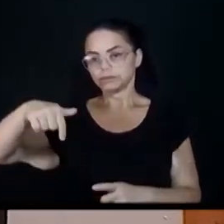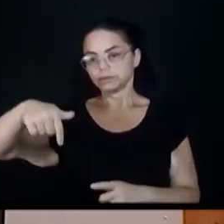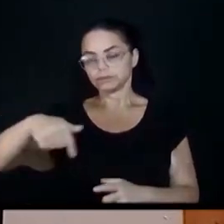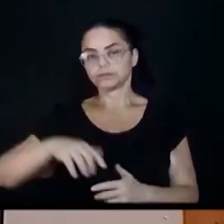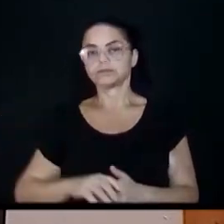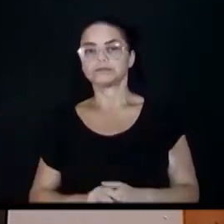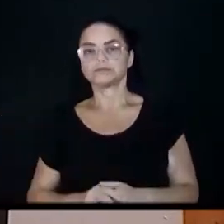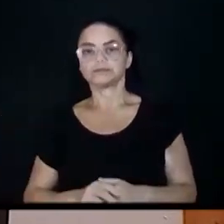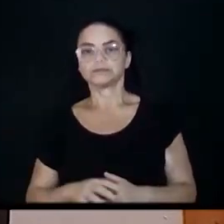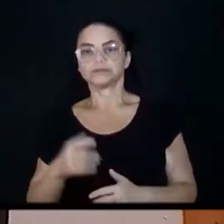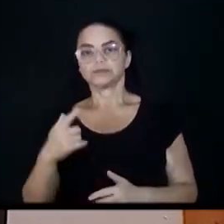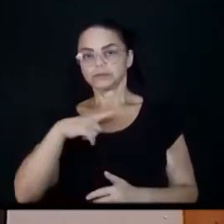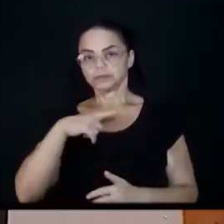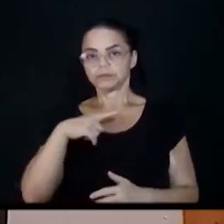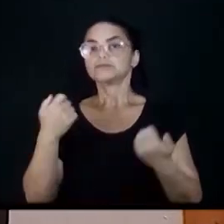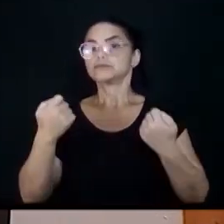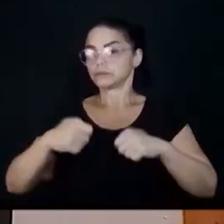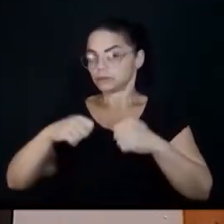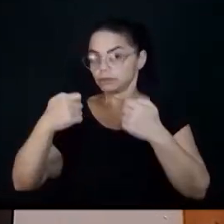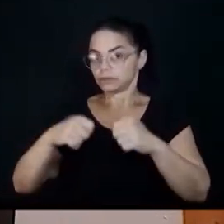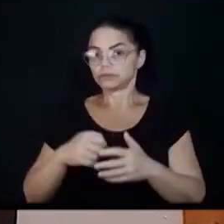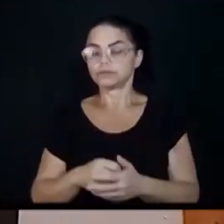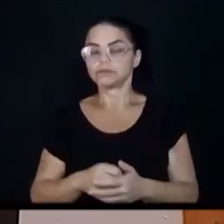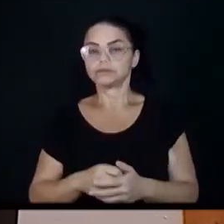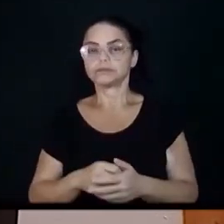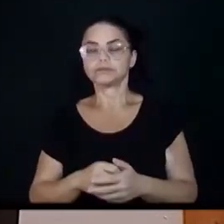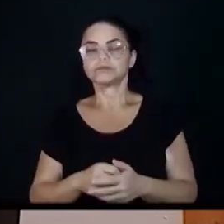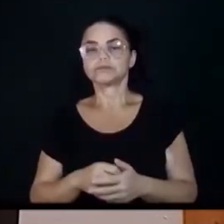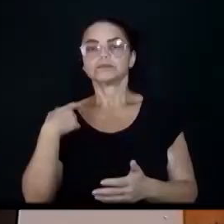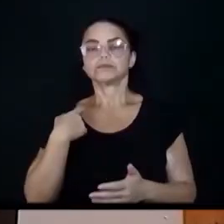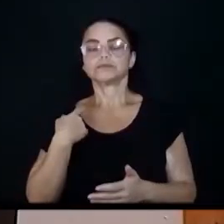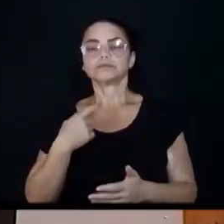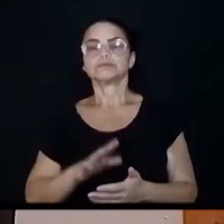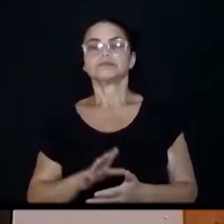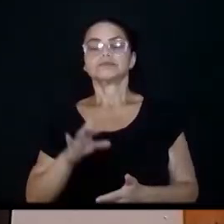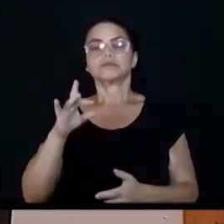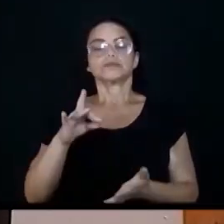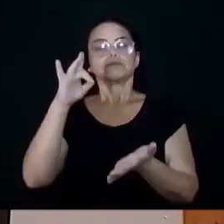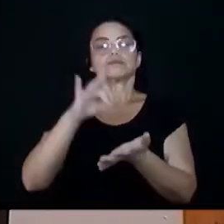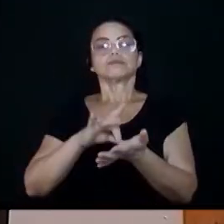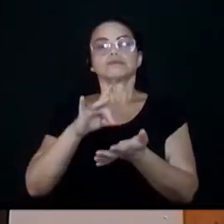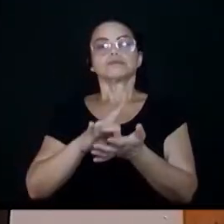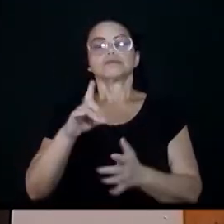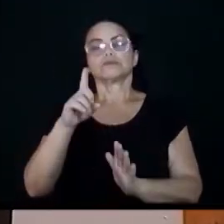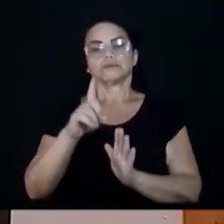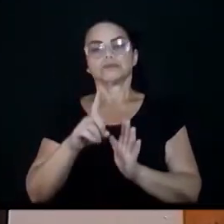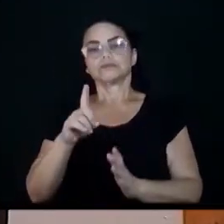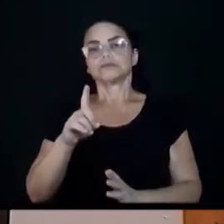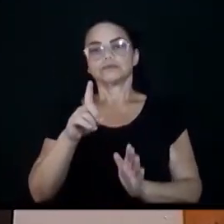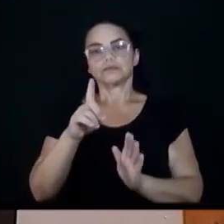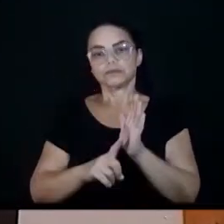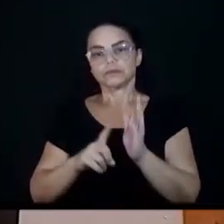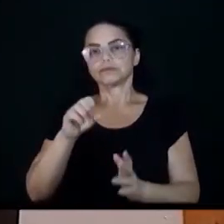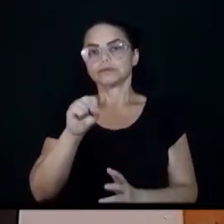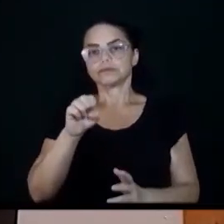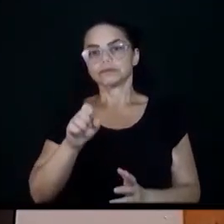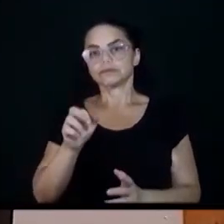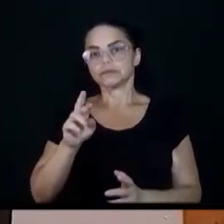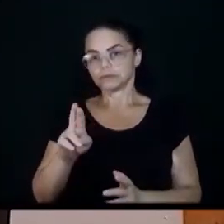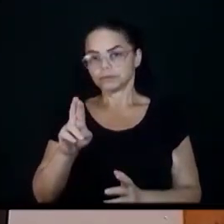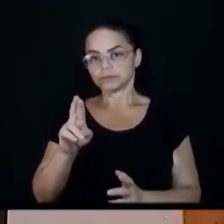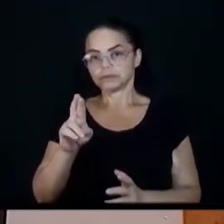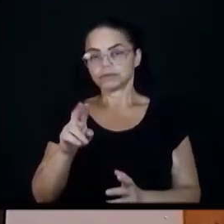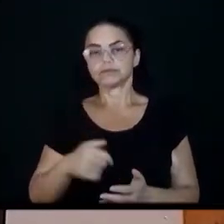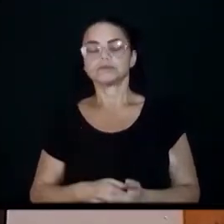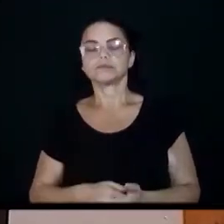a necessidade de formalizar então o direito de ser. Então, em 96 ele funcionou ainda muito vinculado à FEPAS,